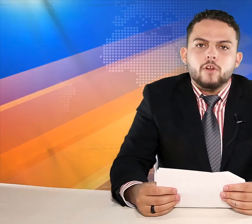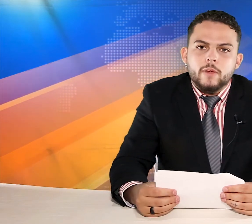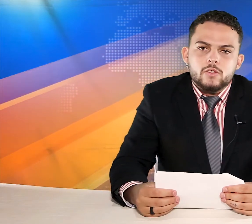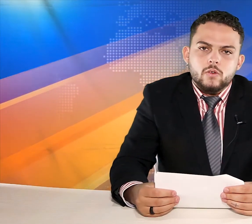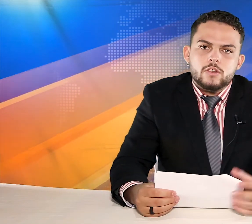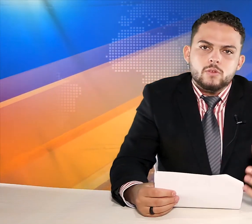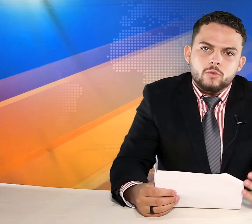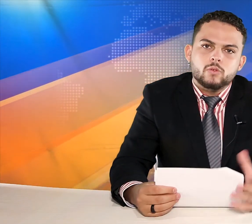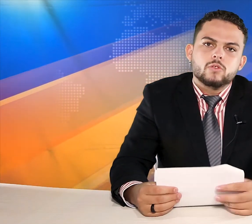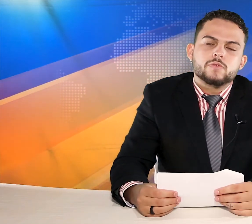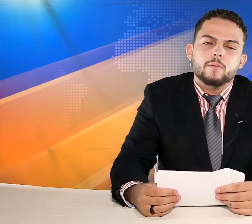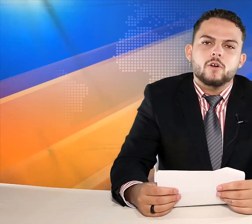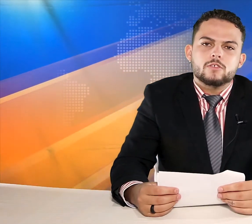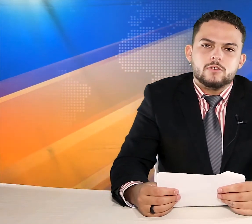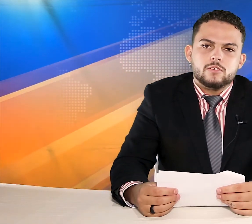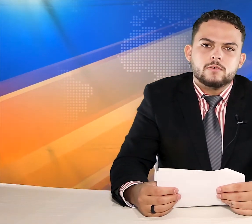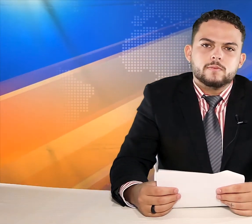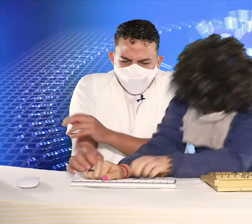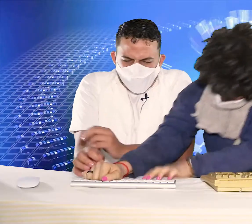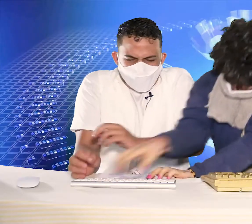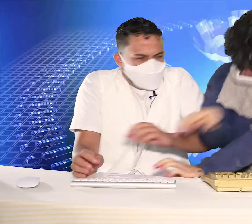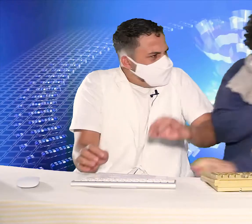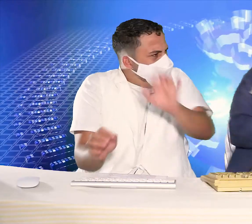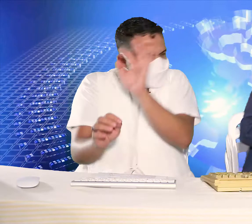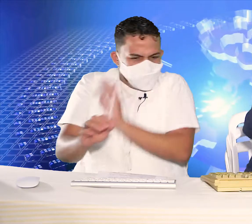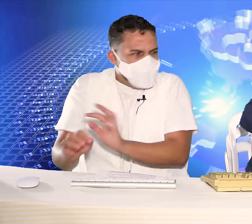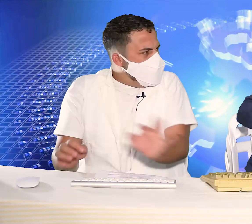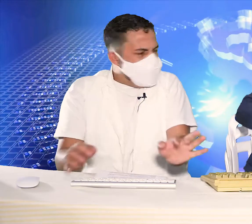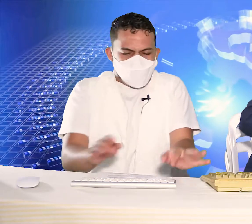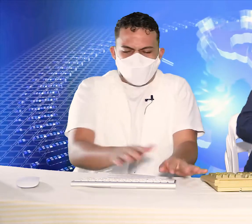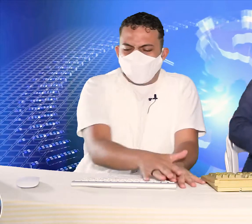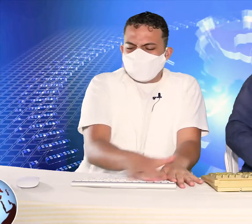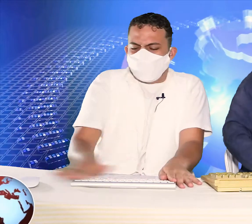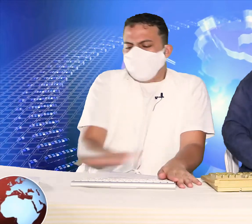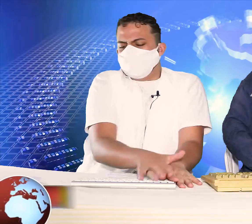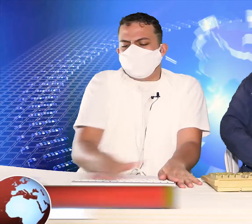últimas informações no mundo dos famosos.